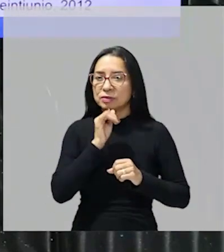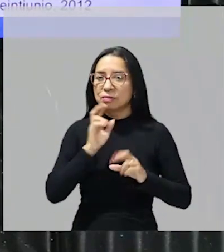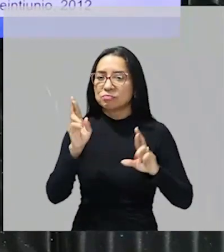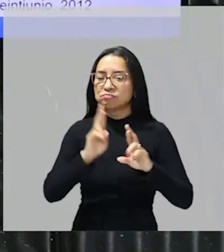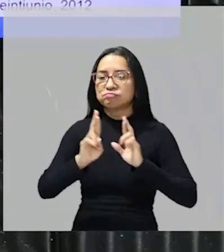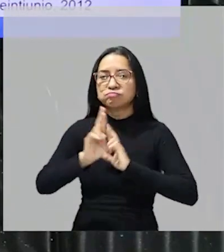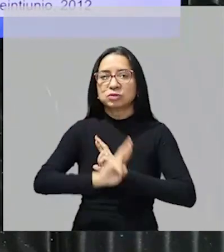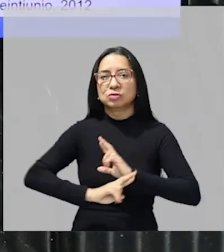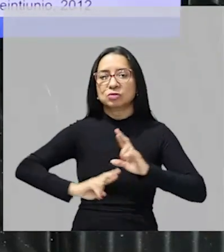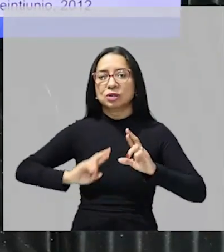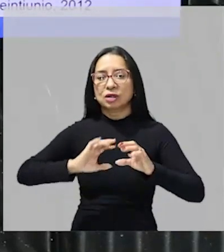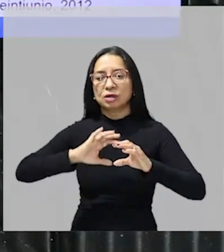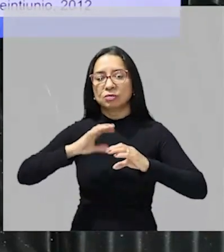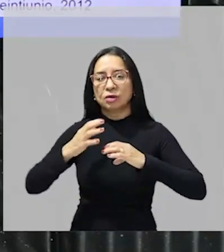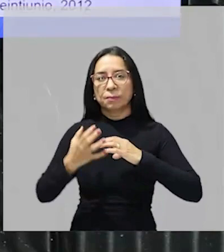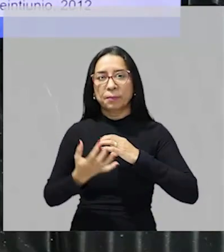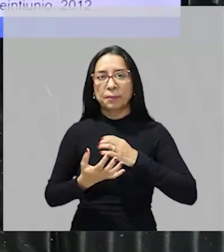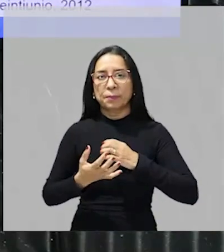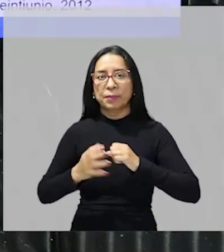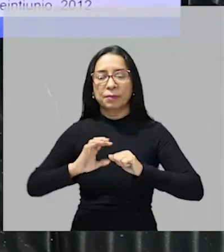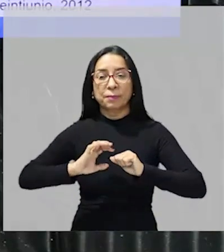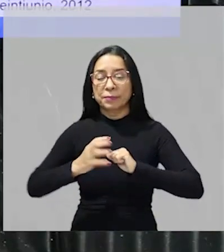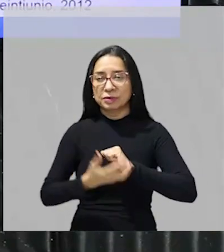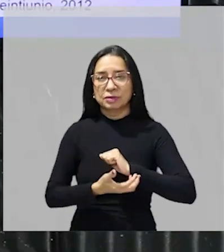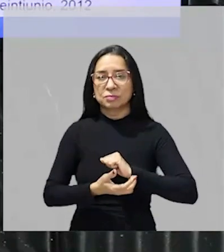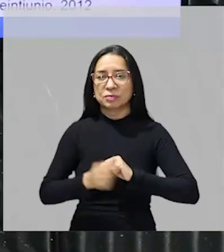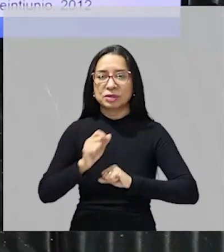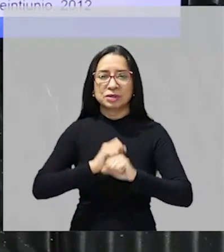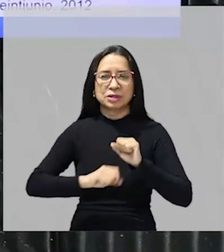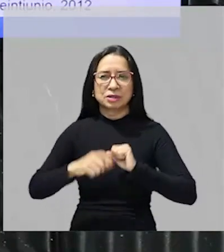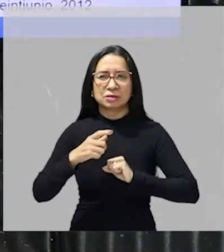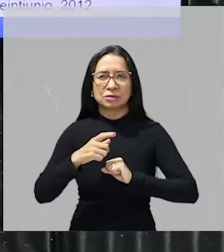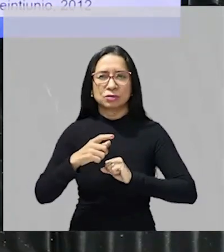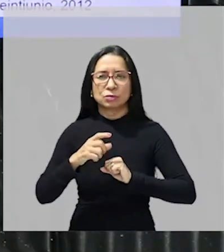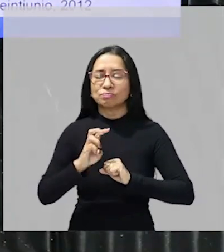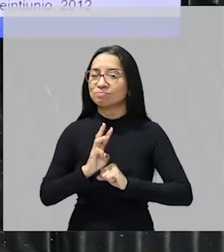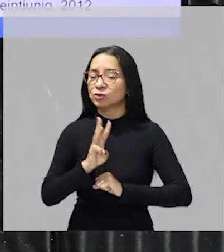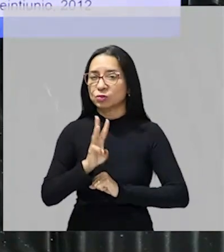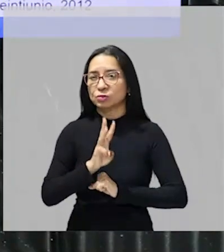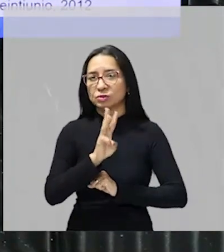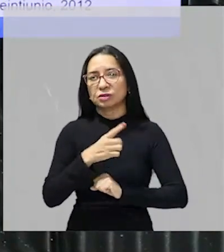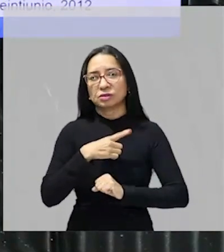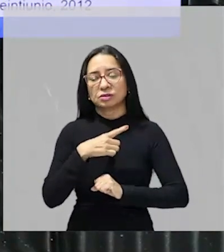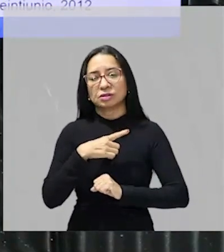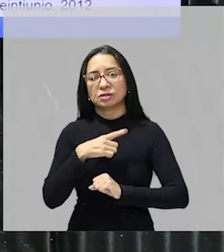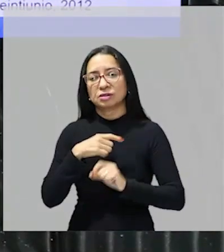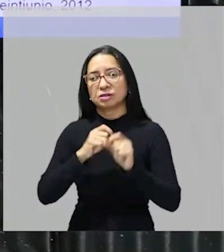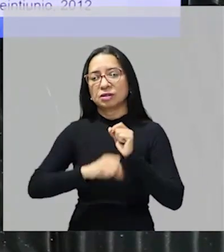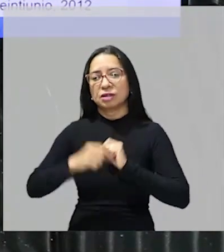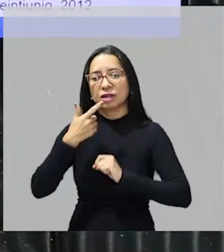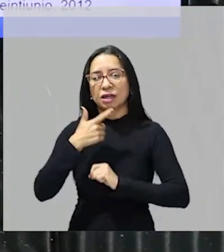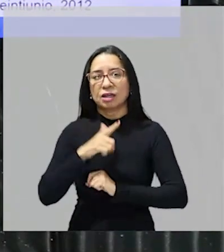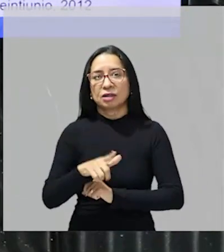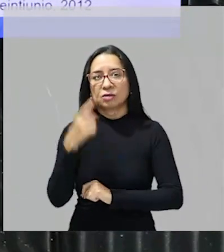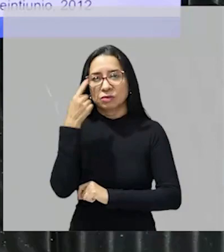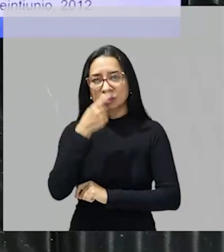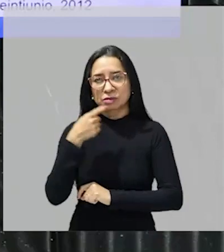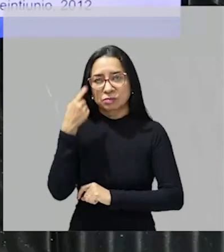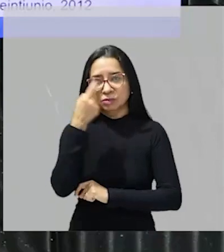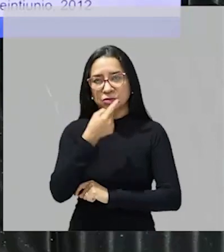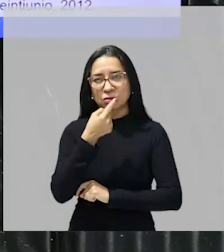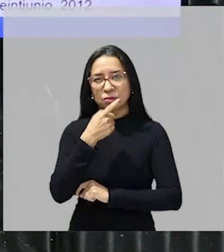tem a linha hispanohablante, né? Que fala espanhol, que tem como língua oficial os países, vocês